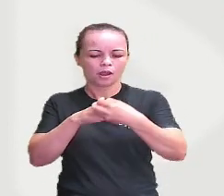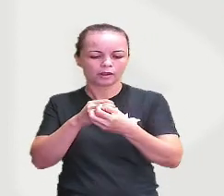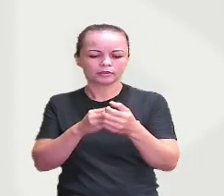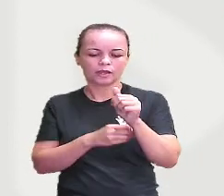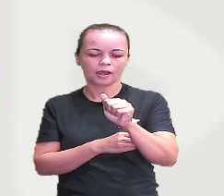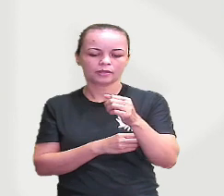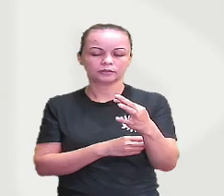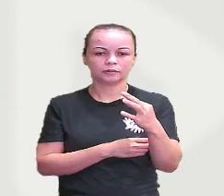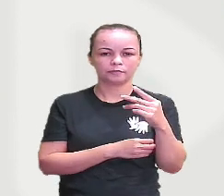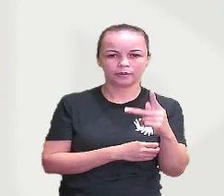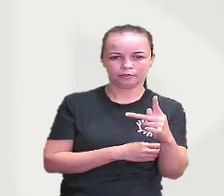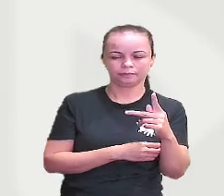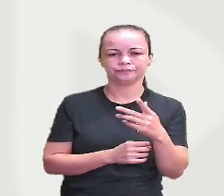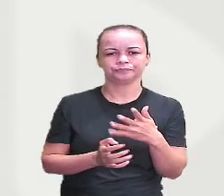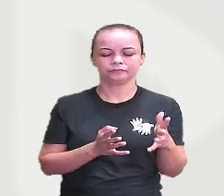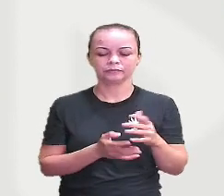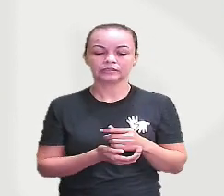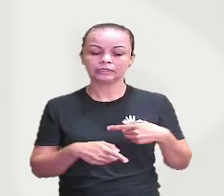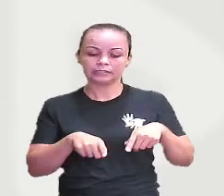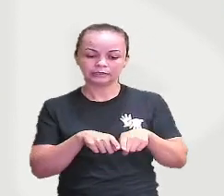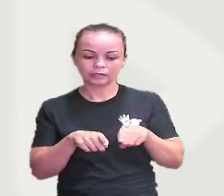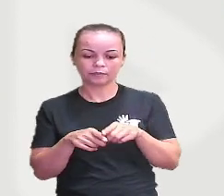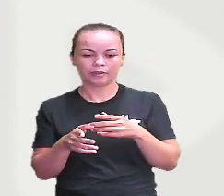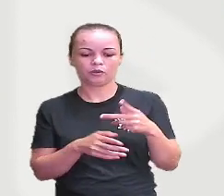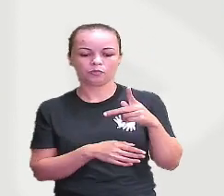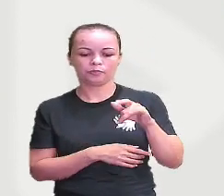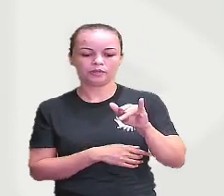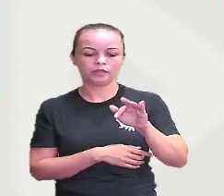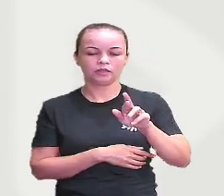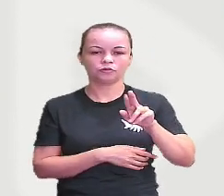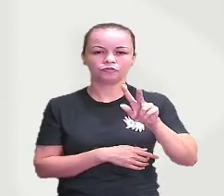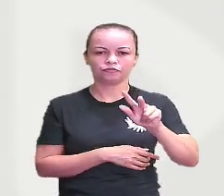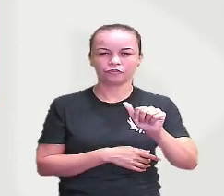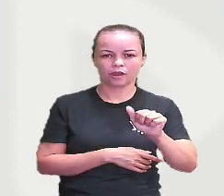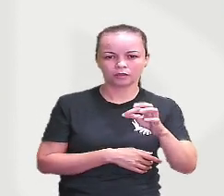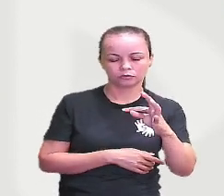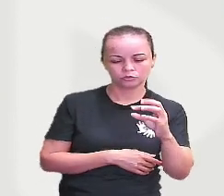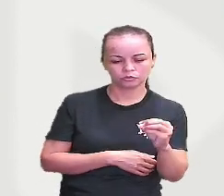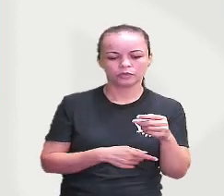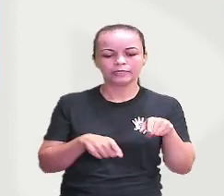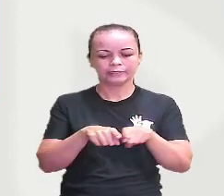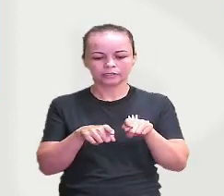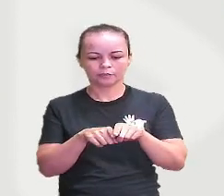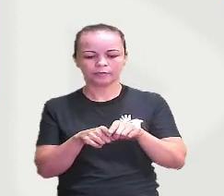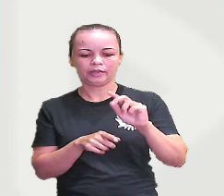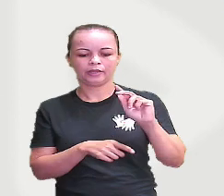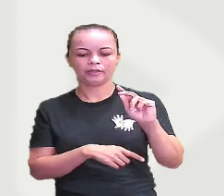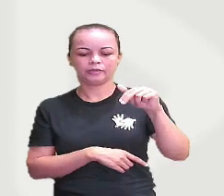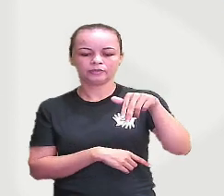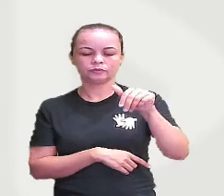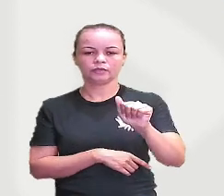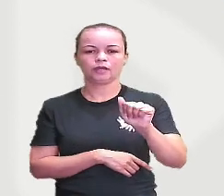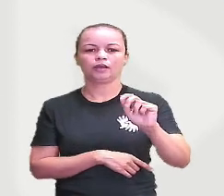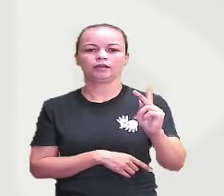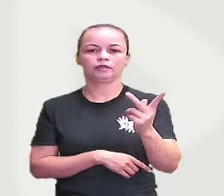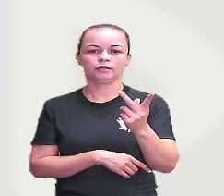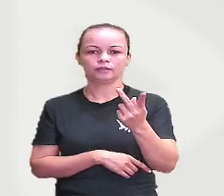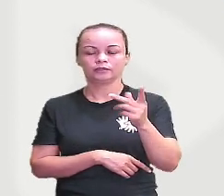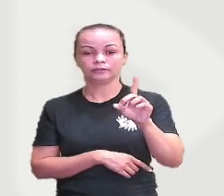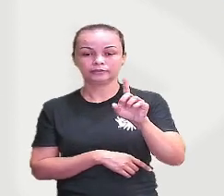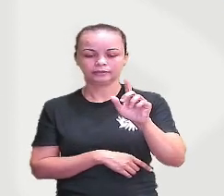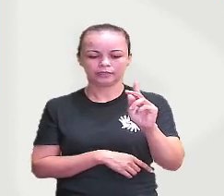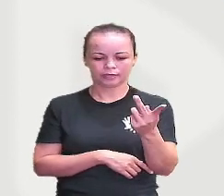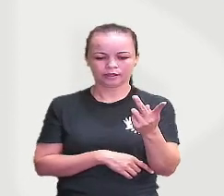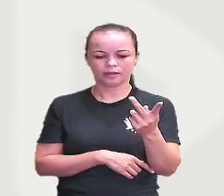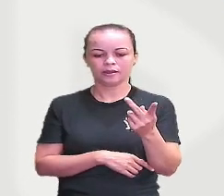se produzir piruvato e o NADH. Mas lembramos que além do piruvato, ou seja, 2 moléculas de piruvato, 2 moléculas de